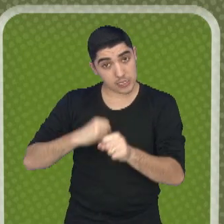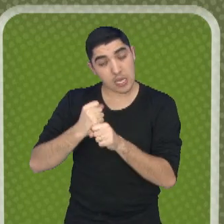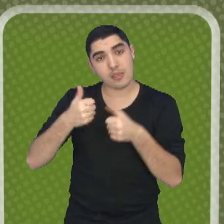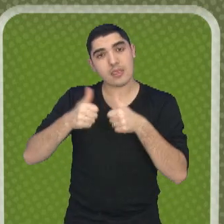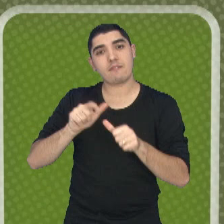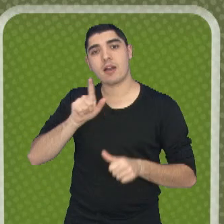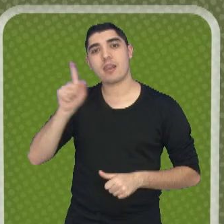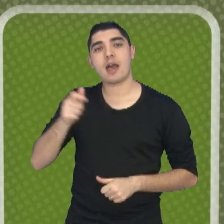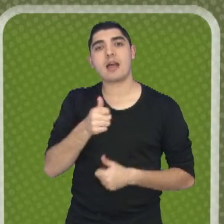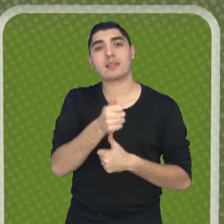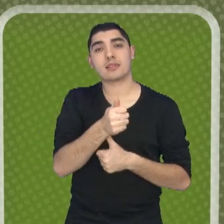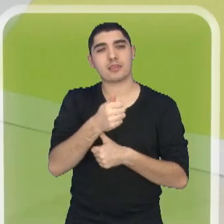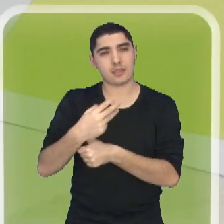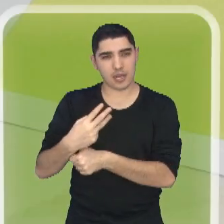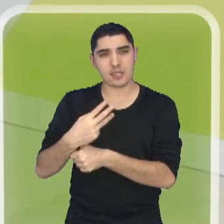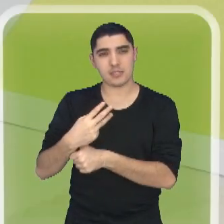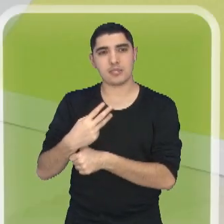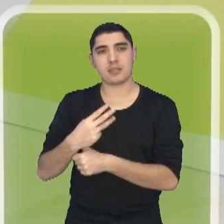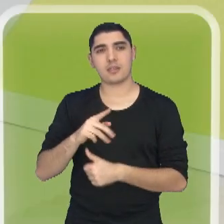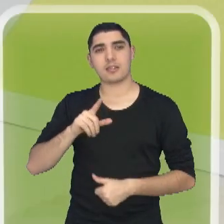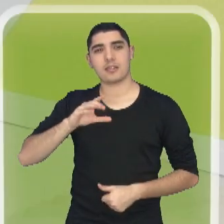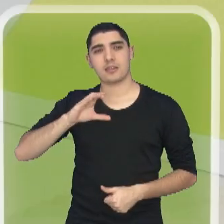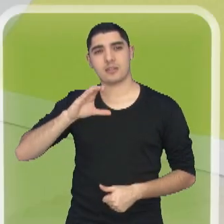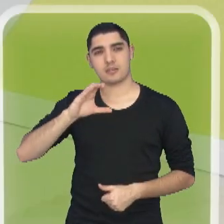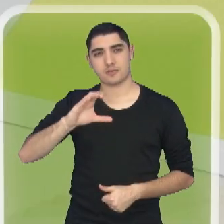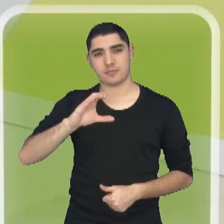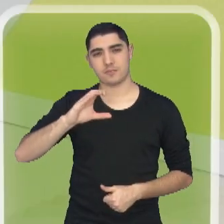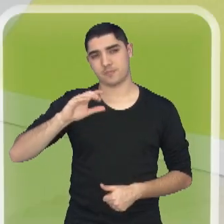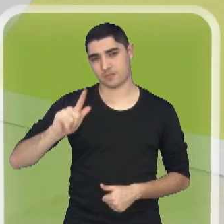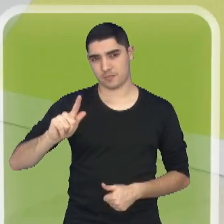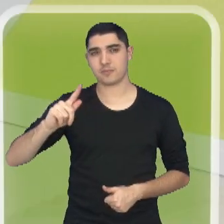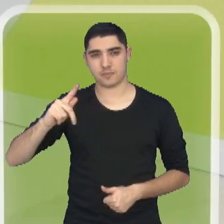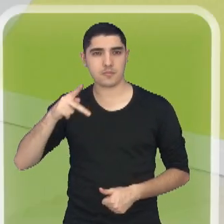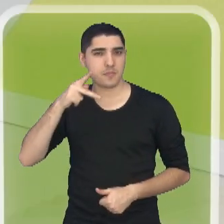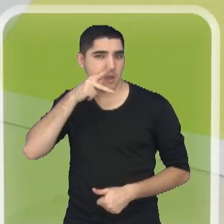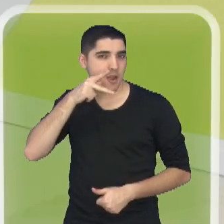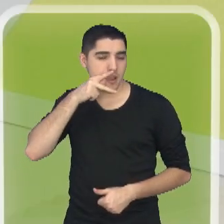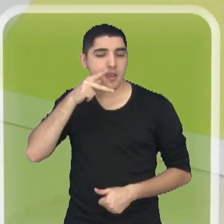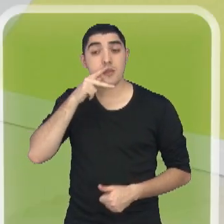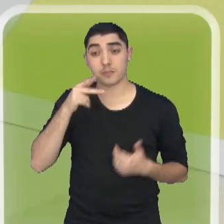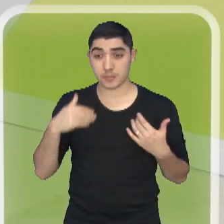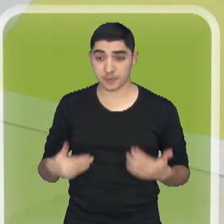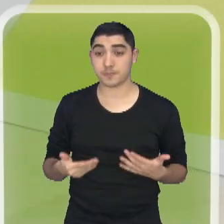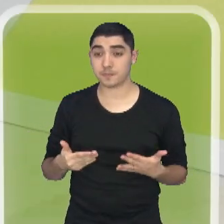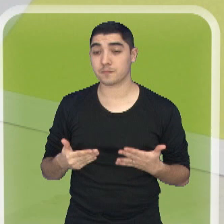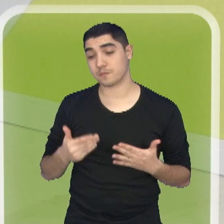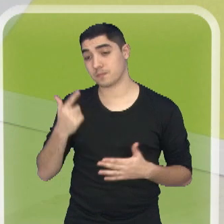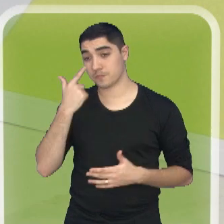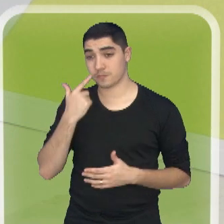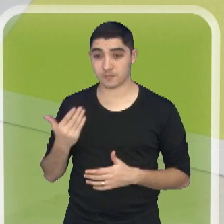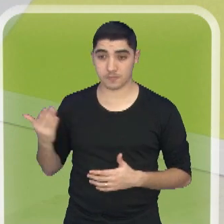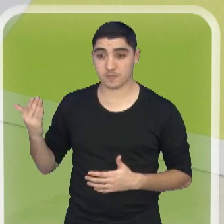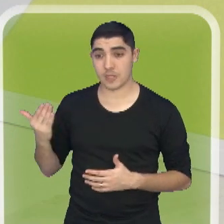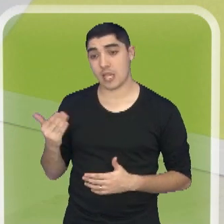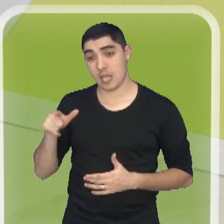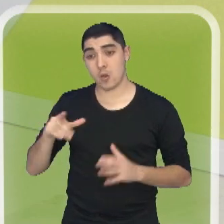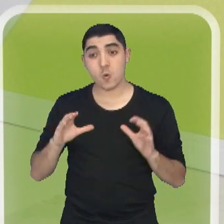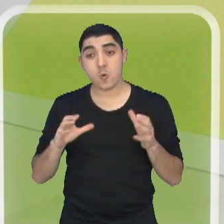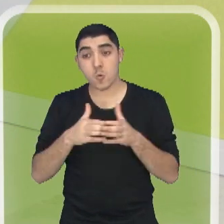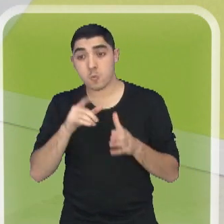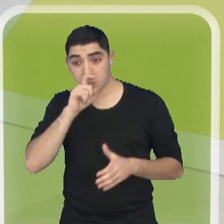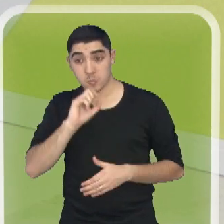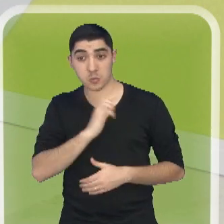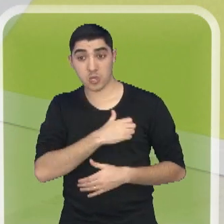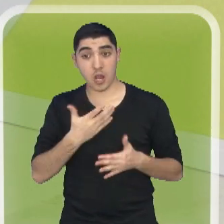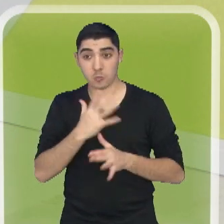de Campina Grande, na Paraíba. Mais um contratado para a equipe do São José. No pique, Matheus, coloca para a gente o elenco do São José, que hoje